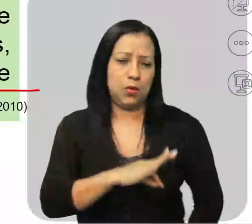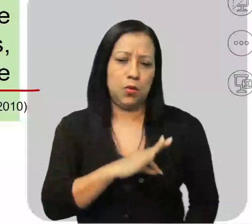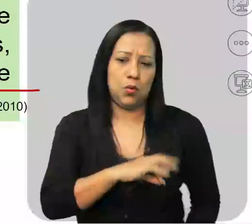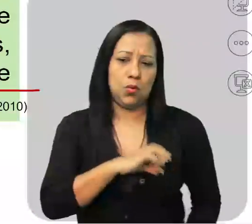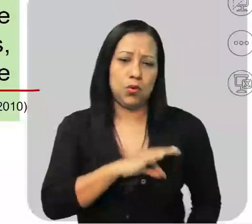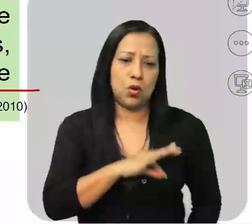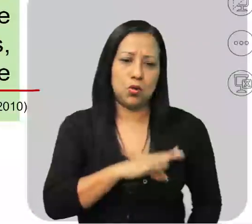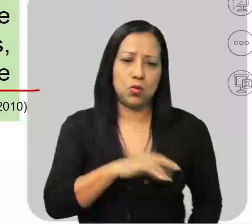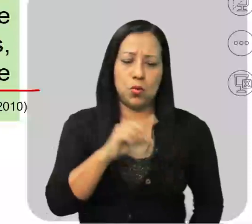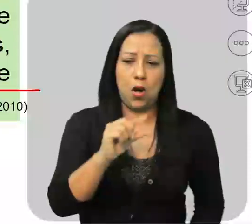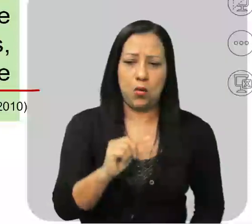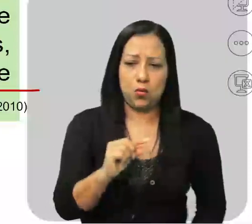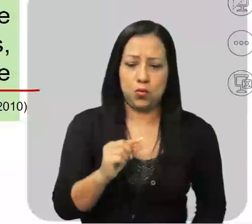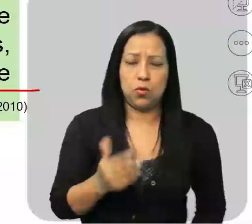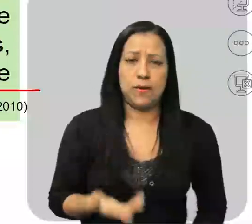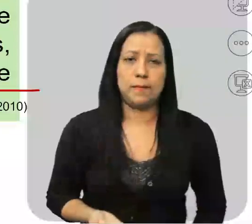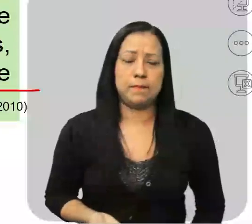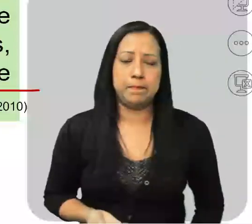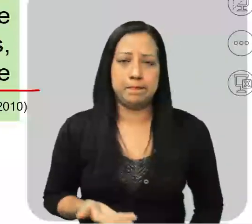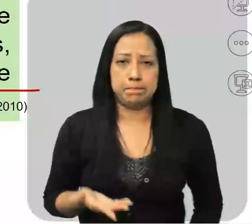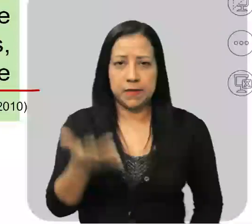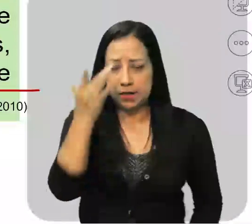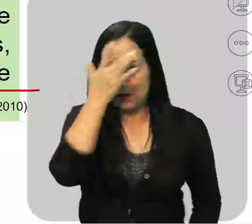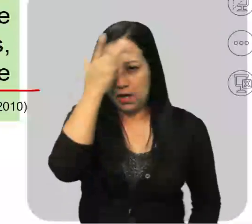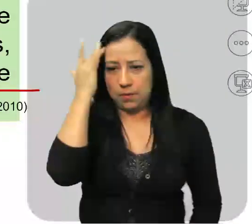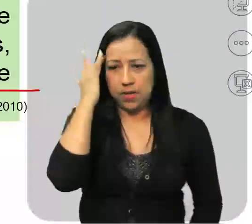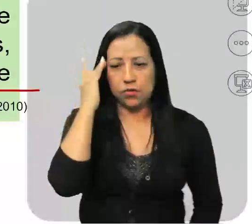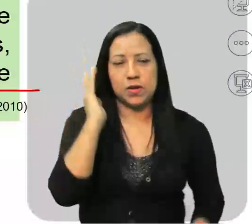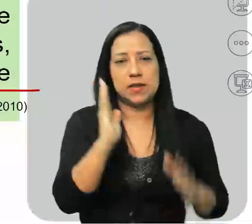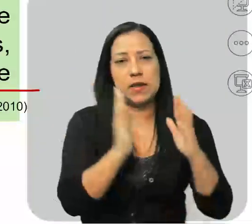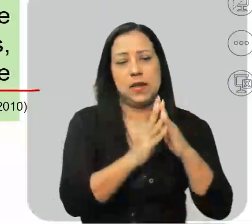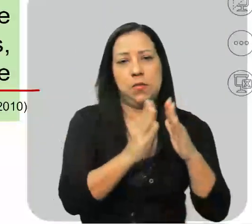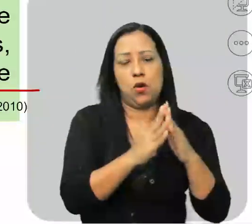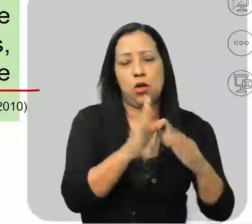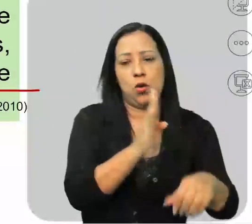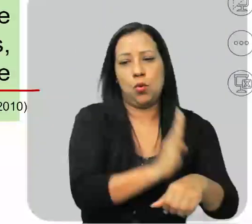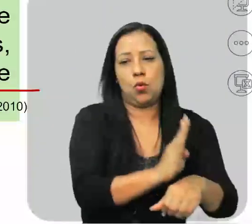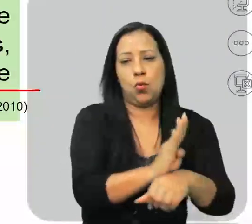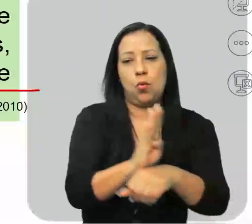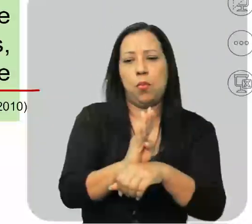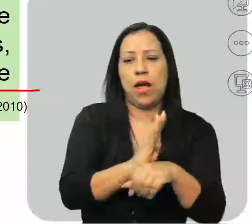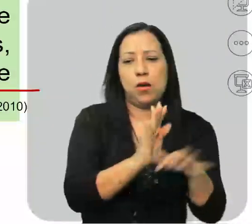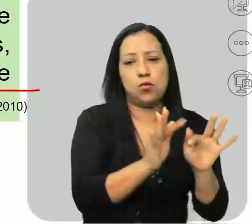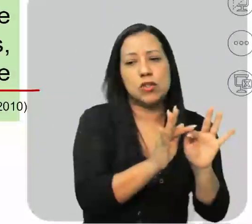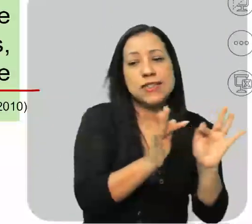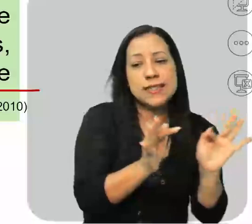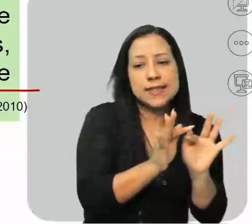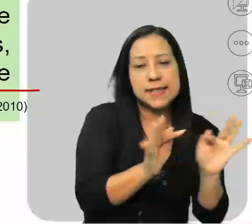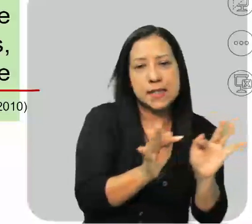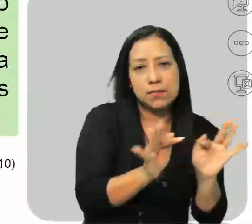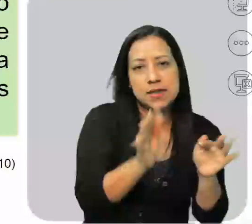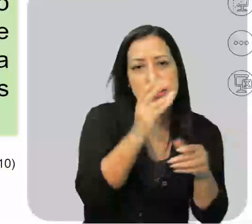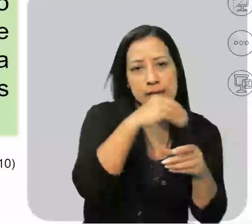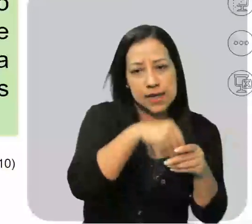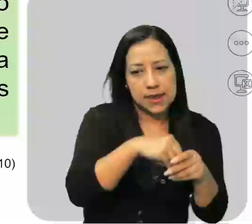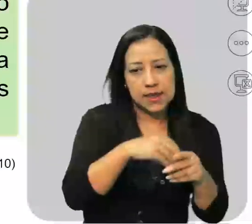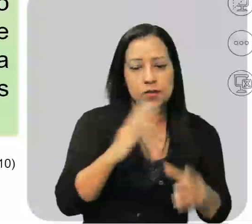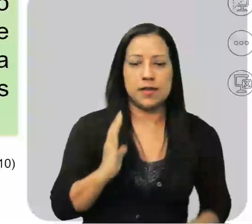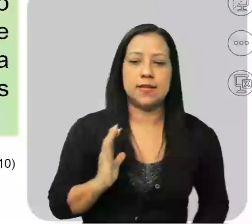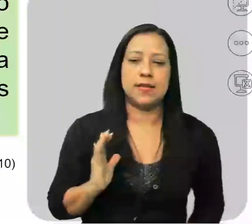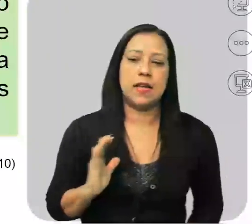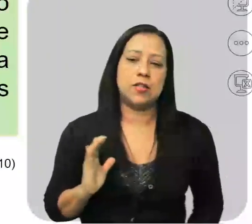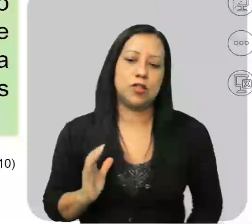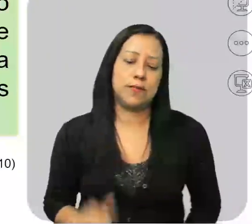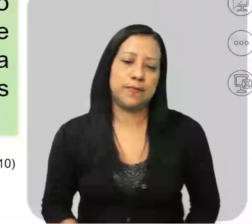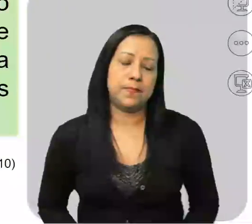Principalmente população de baixa renda. São as pessoas que estão lá naquela área que nós falamos anteriormente, a